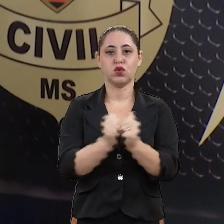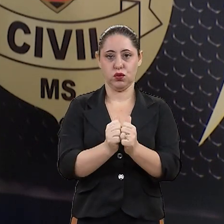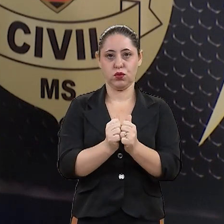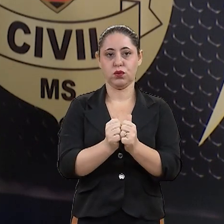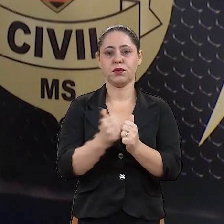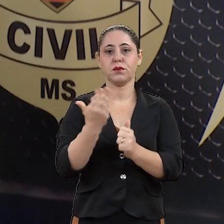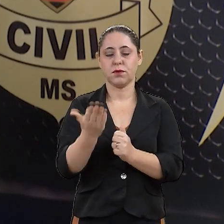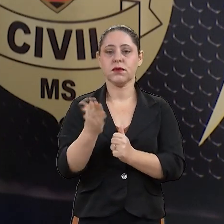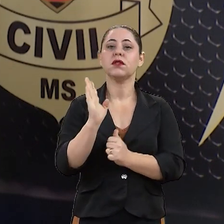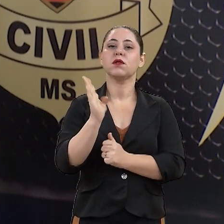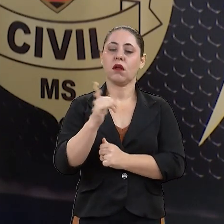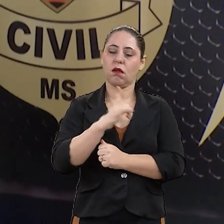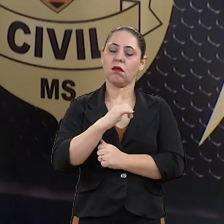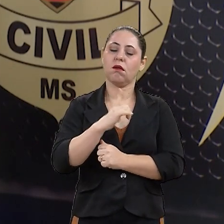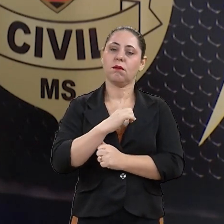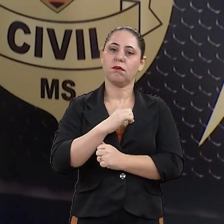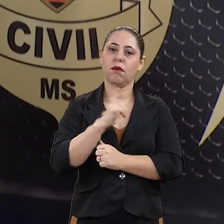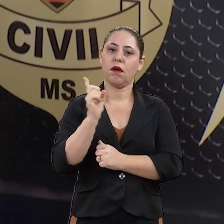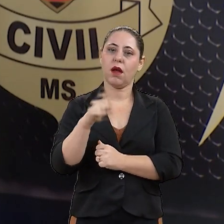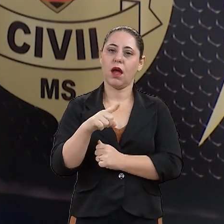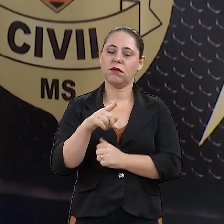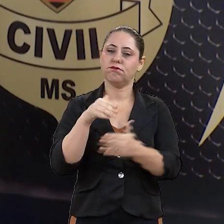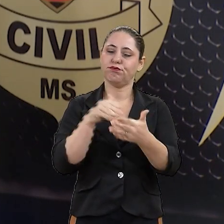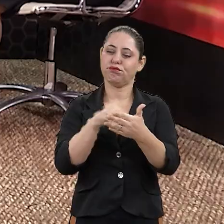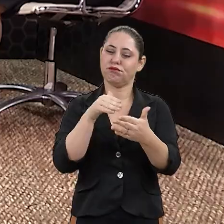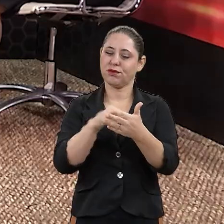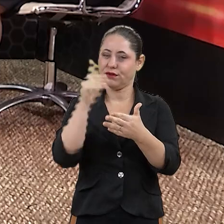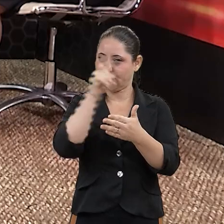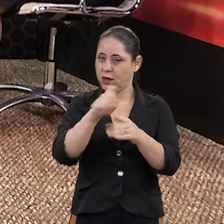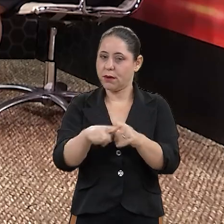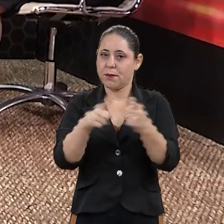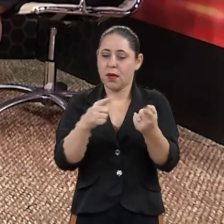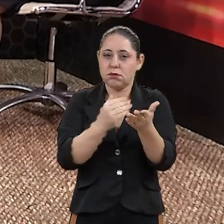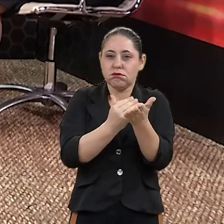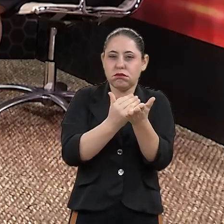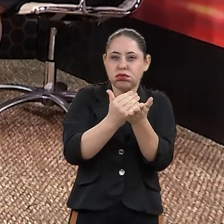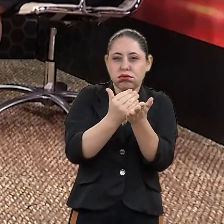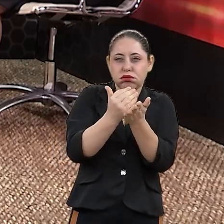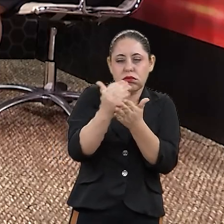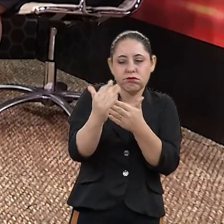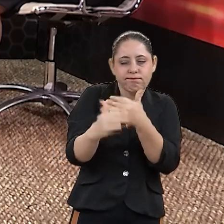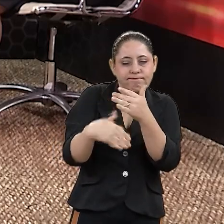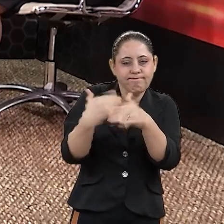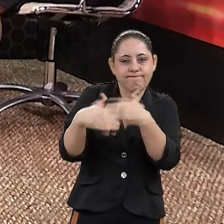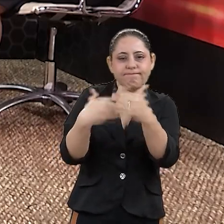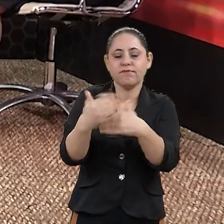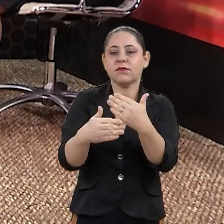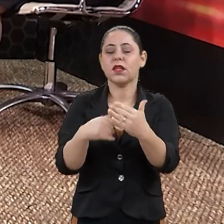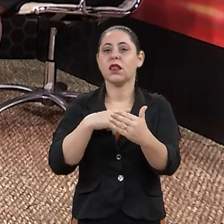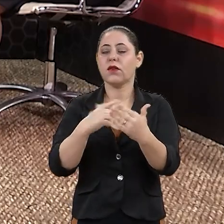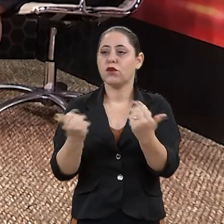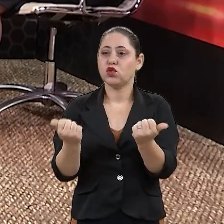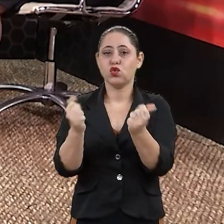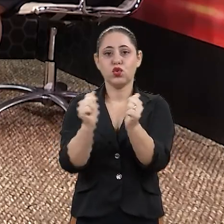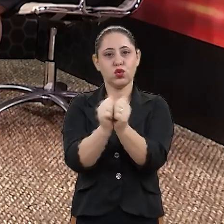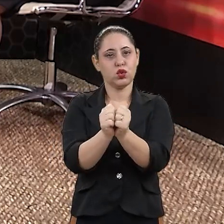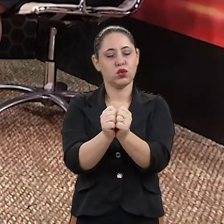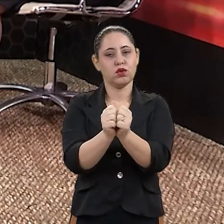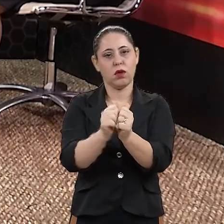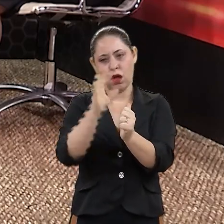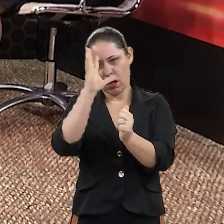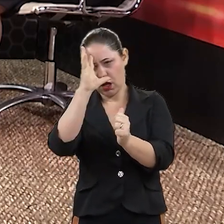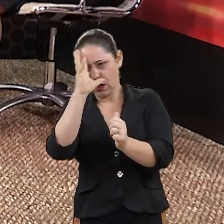ele aqui, já foi também um dos grandes desafios. Mas desde ali a gente sempre teve muita cumplicidade em